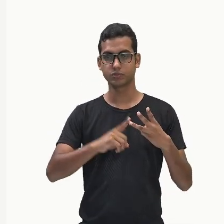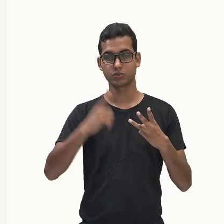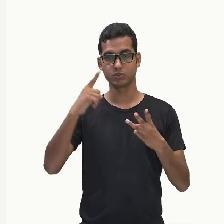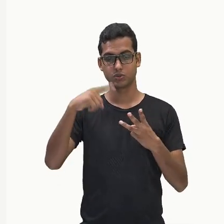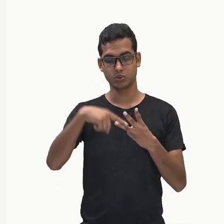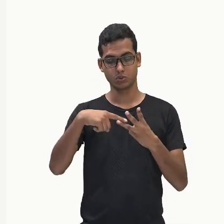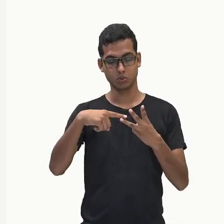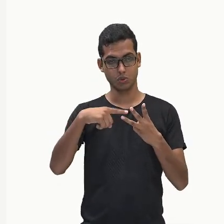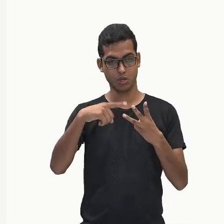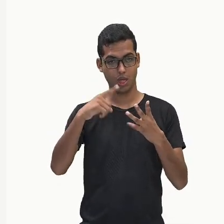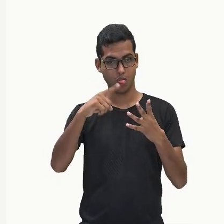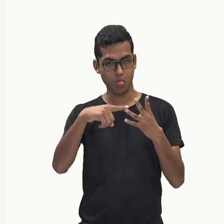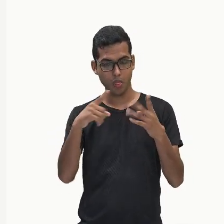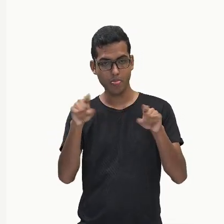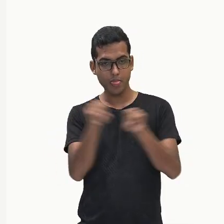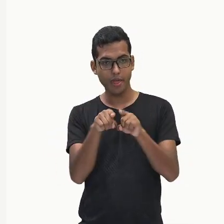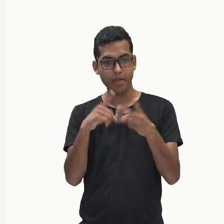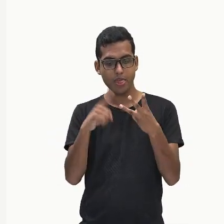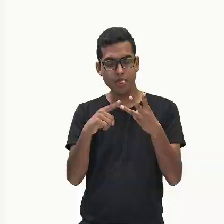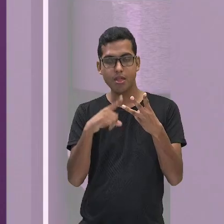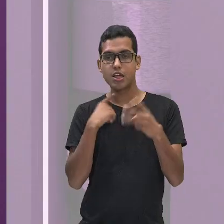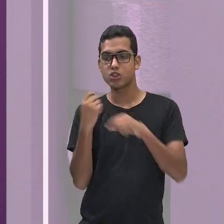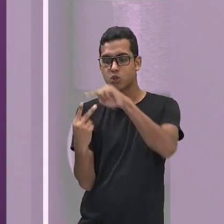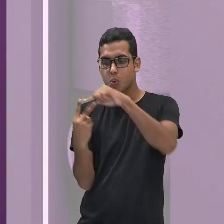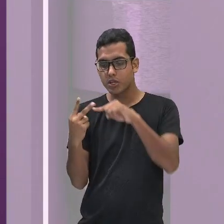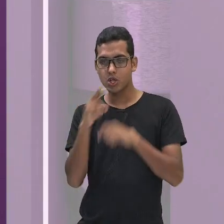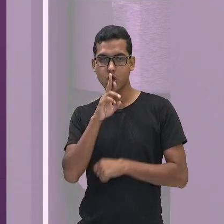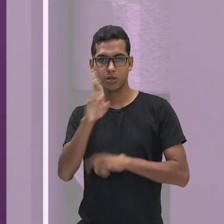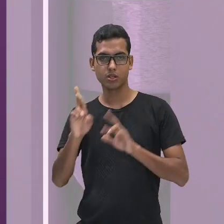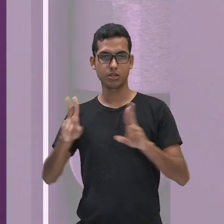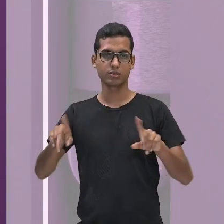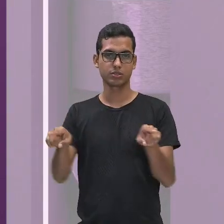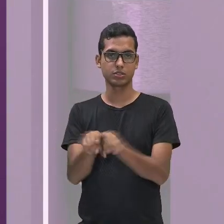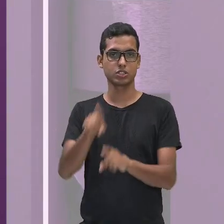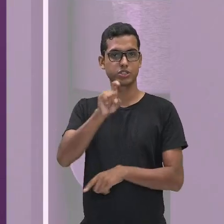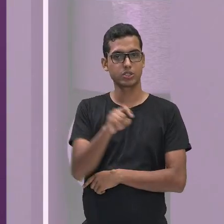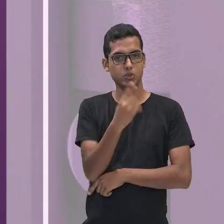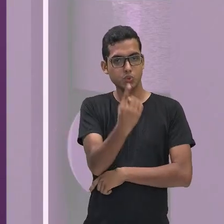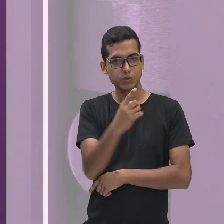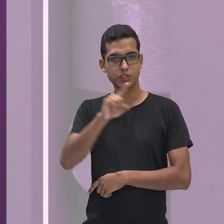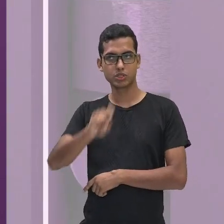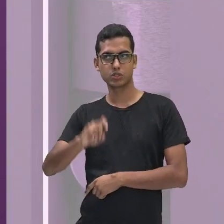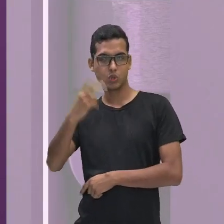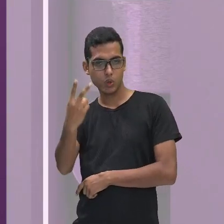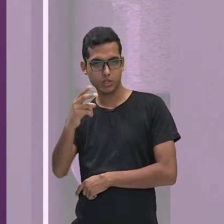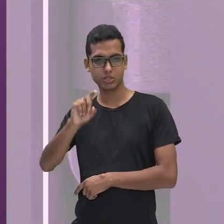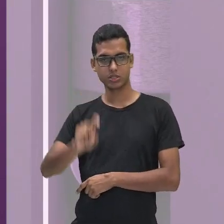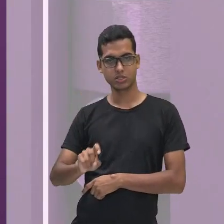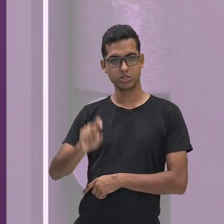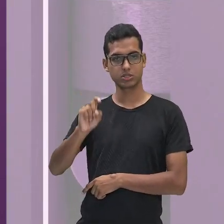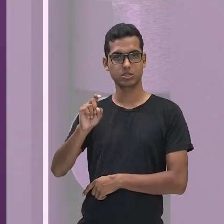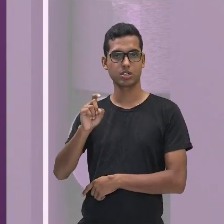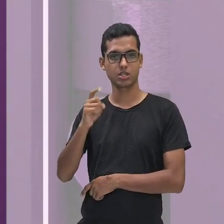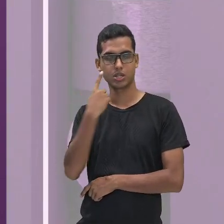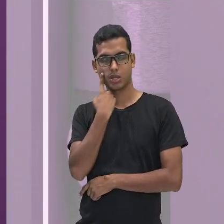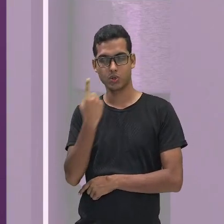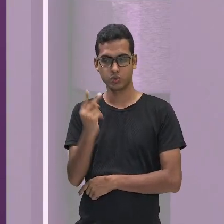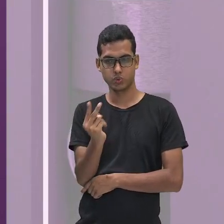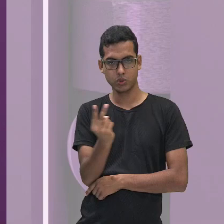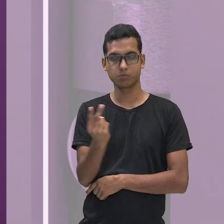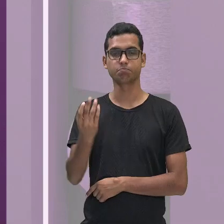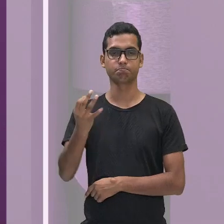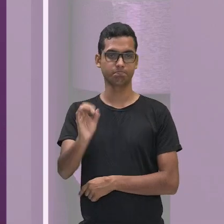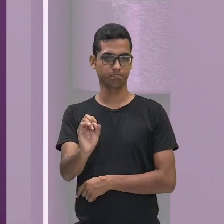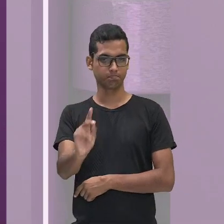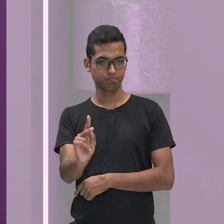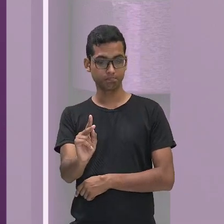soluções distintas, tá? Que é o caso aí do x1, x2, né? Ou então x', x2'. Então, nós